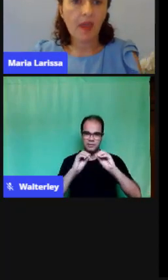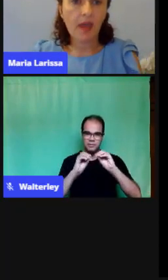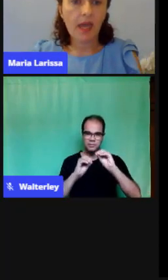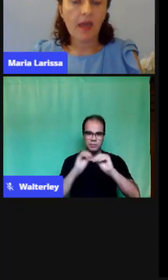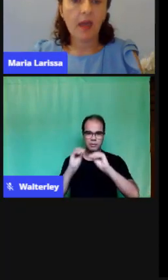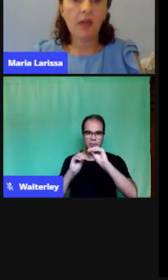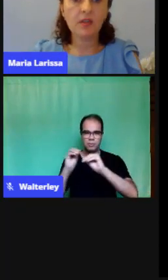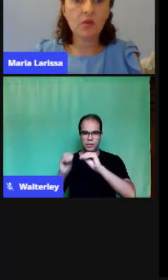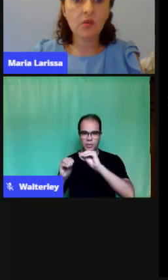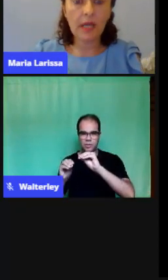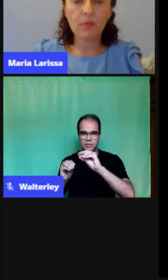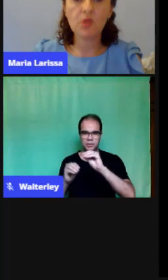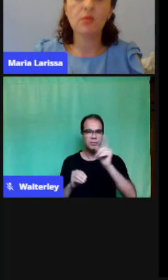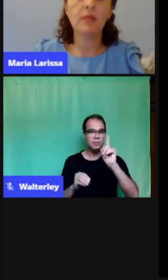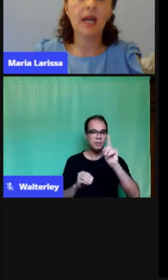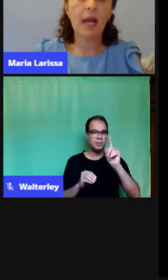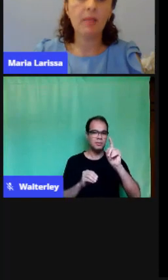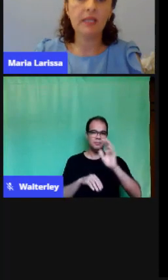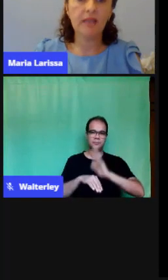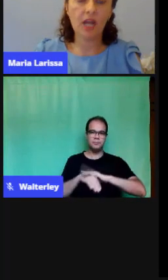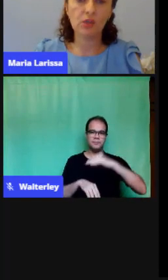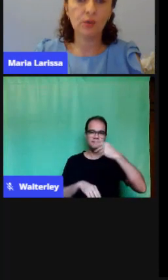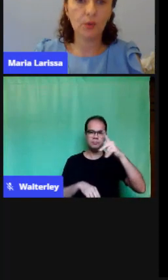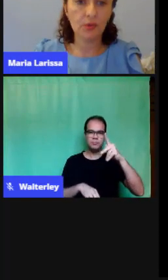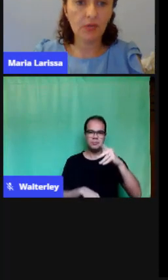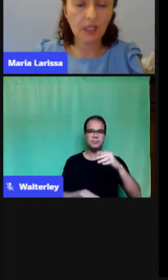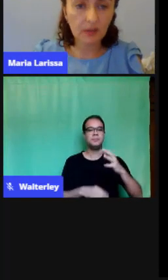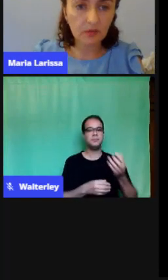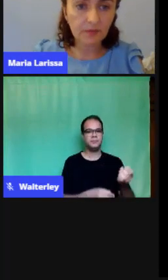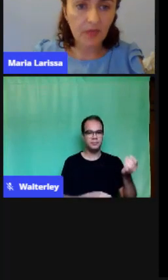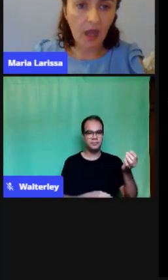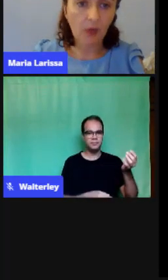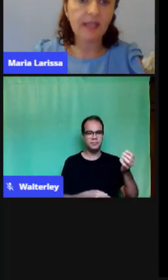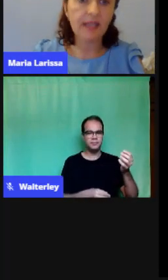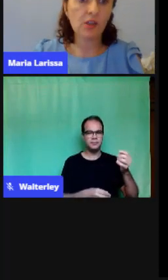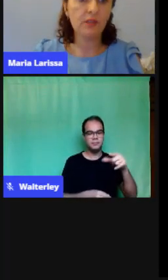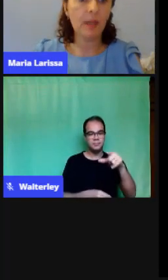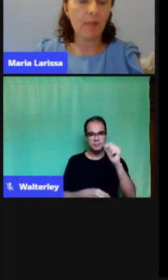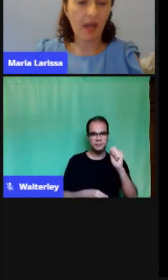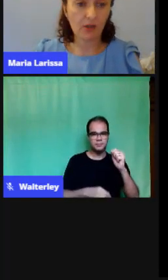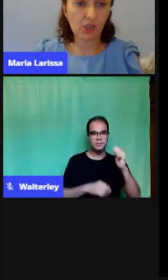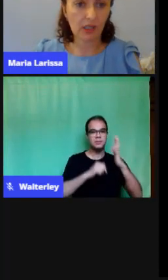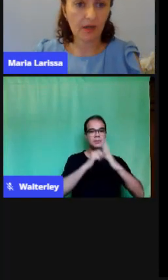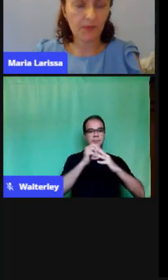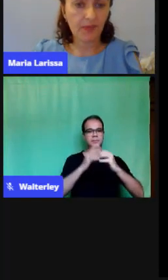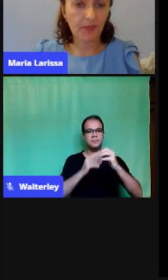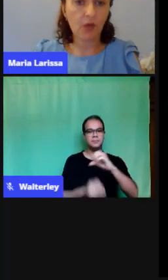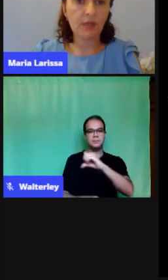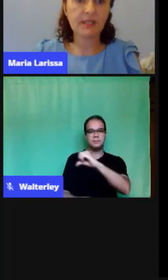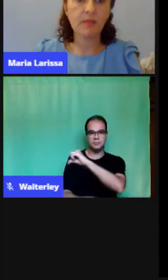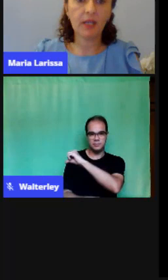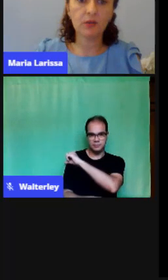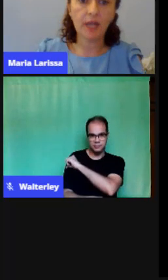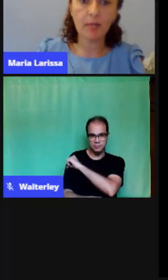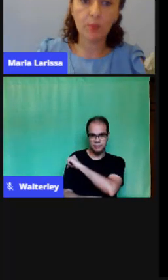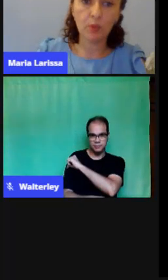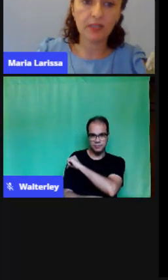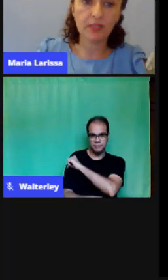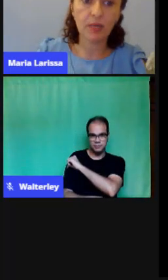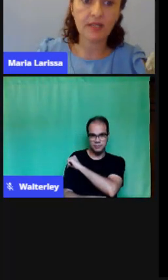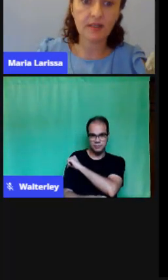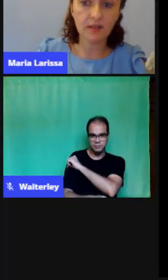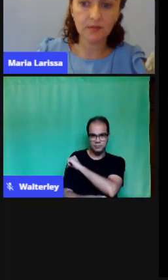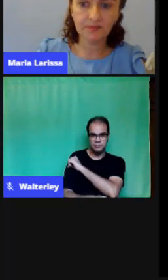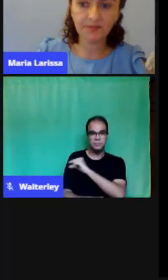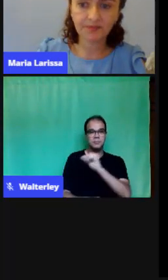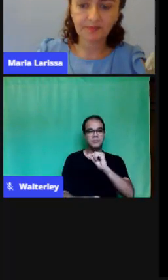lá. Nós escolhemos uma habilidade do 9º ano, a unidade temática é o nascimento da